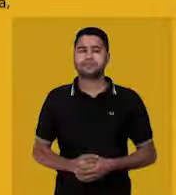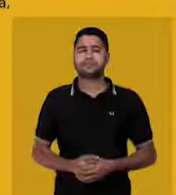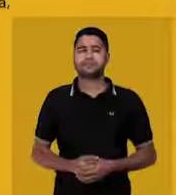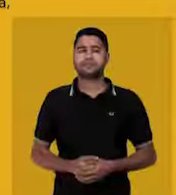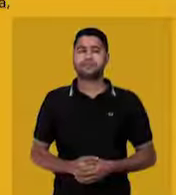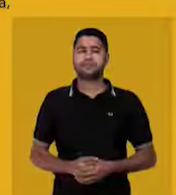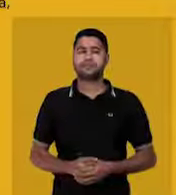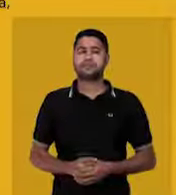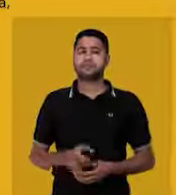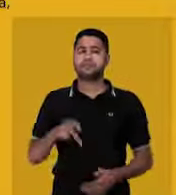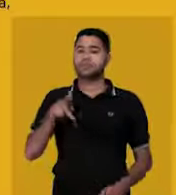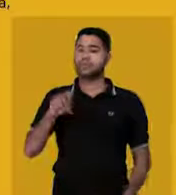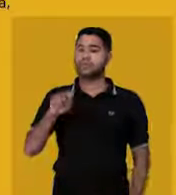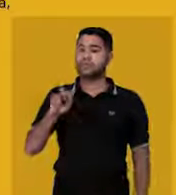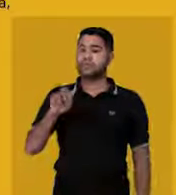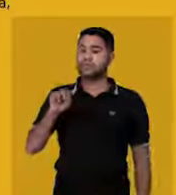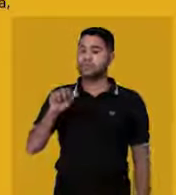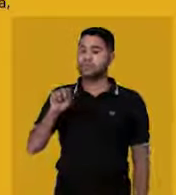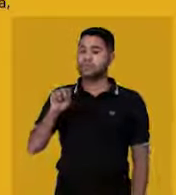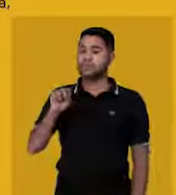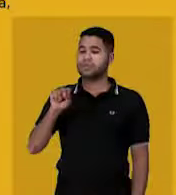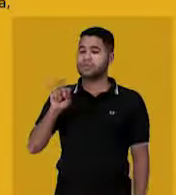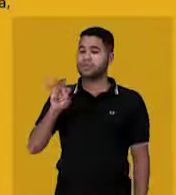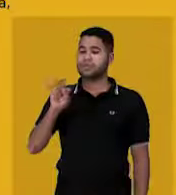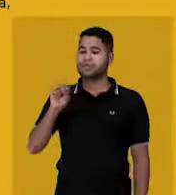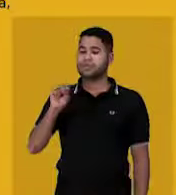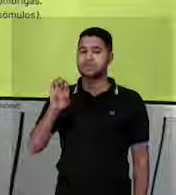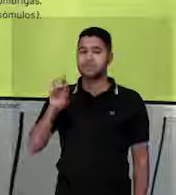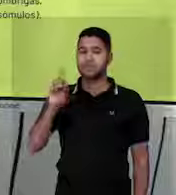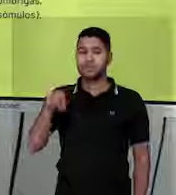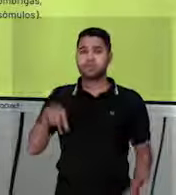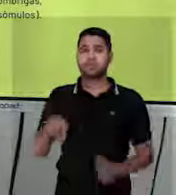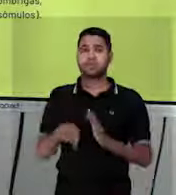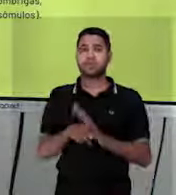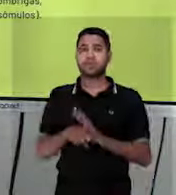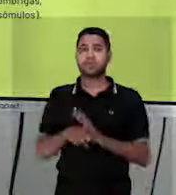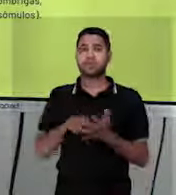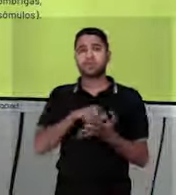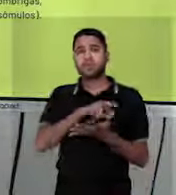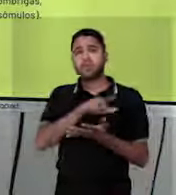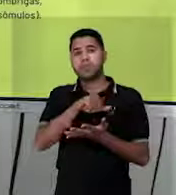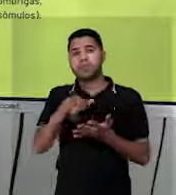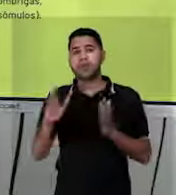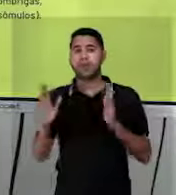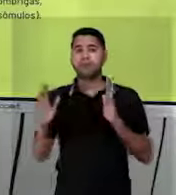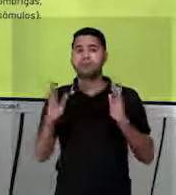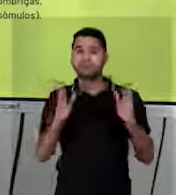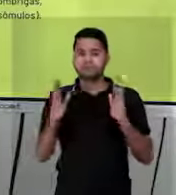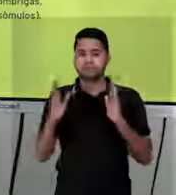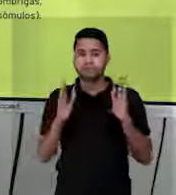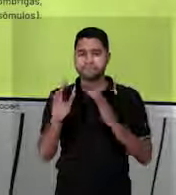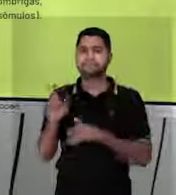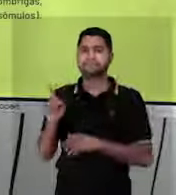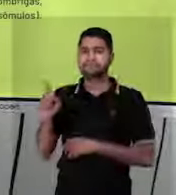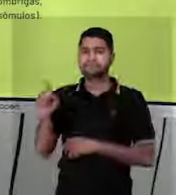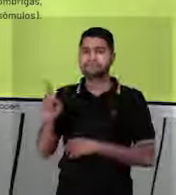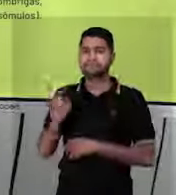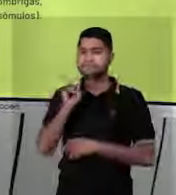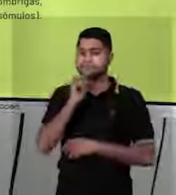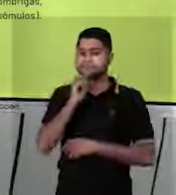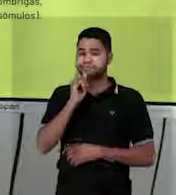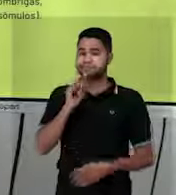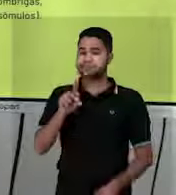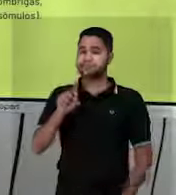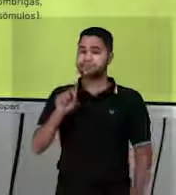As parasitoses são, então, todas as infecções causadas por parasitos durante o parasitismo, que é quando o